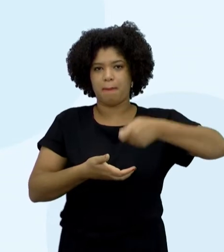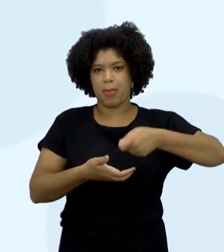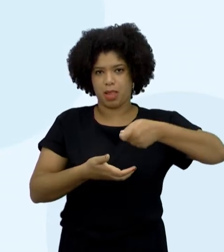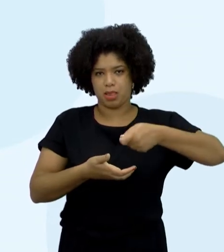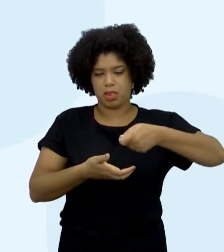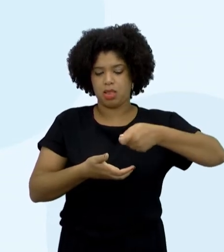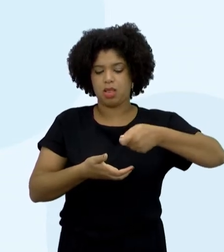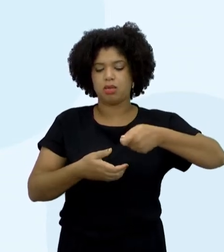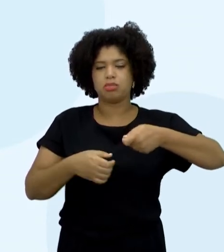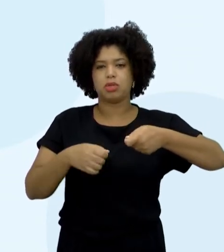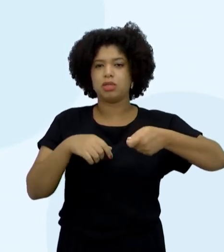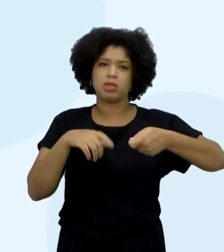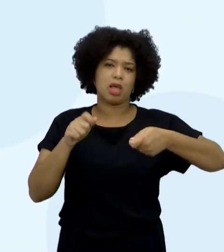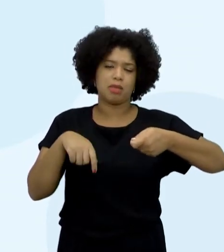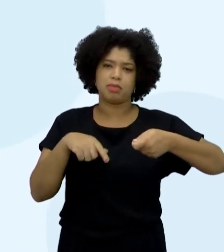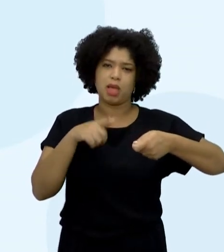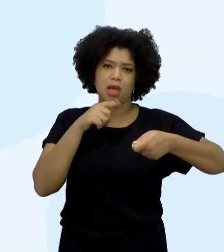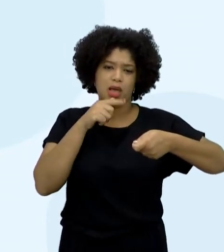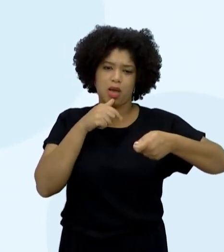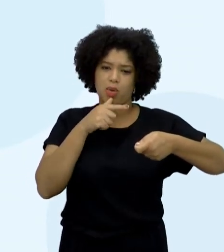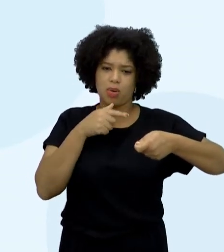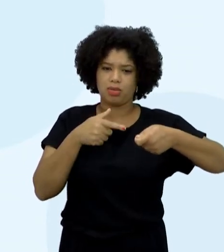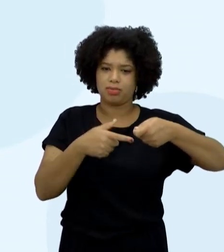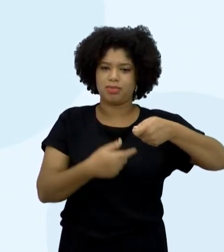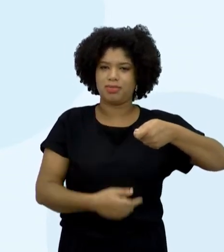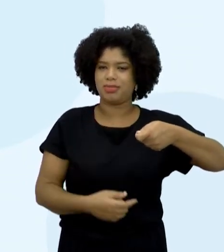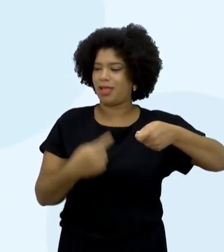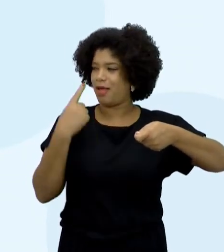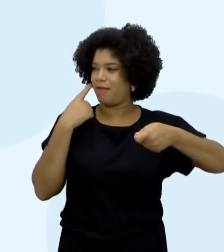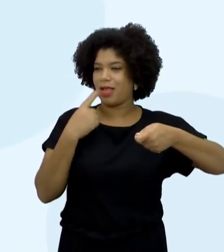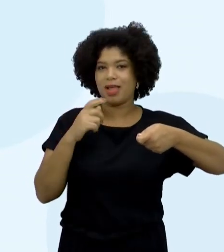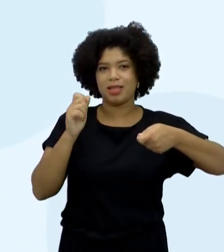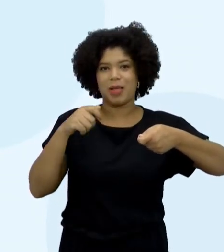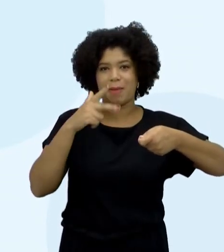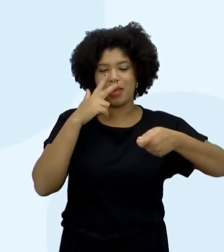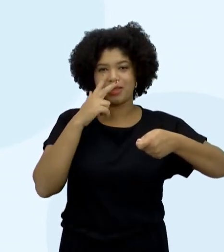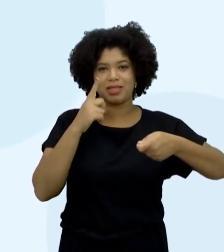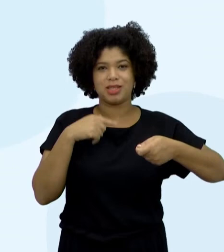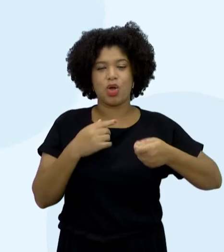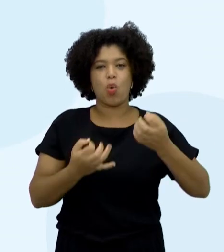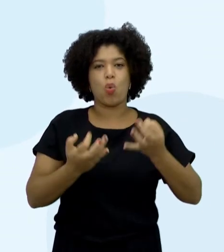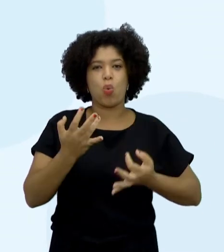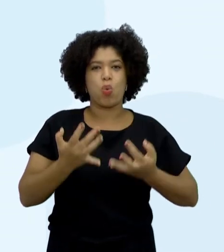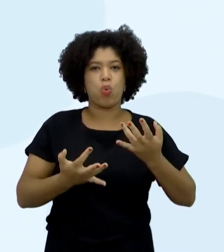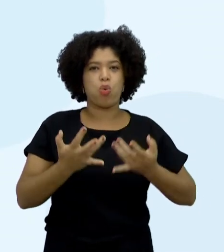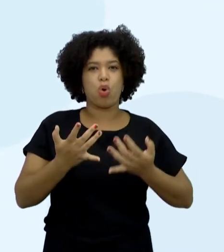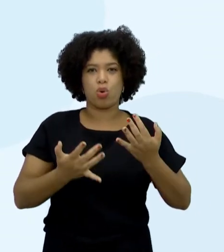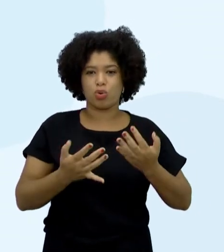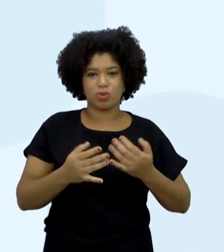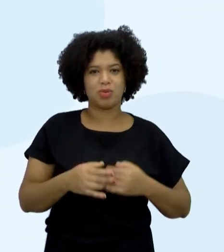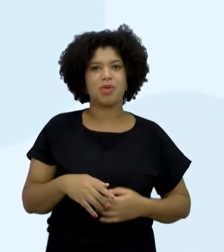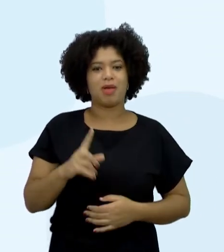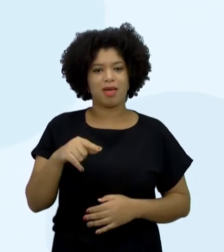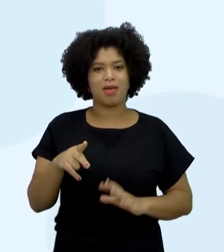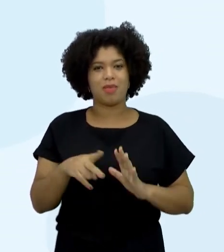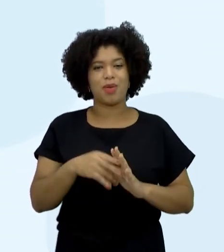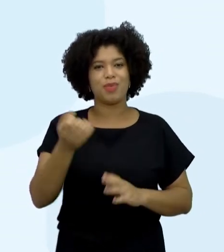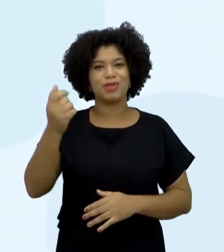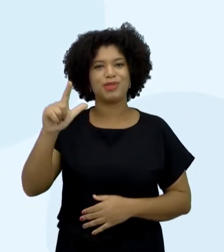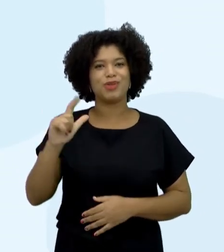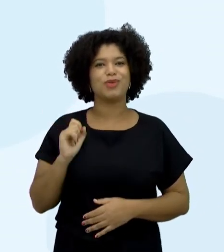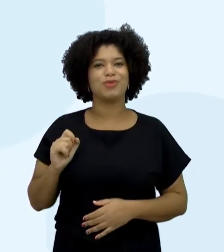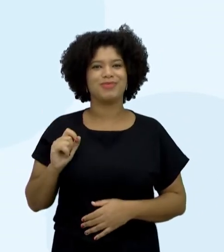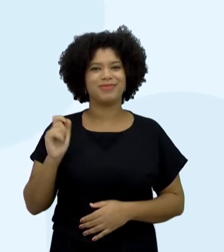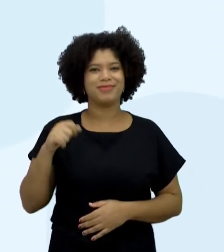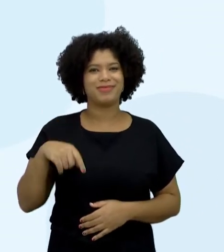tudo mais, e estou usando isso daqui como um grande forno solar. Por quê? Os raios de luz